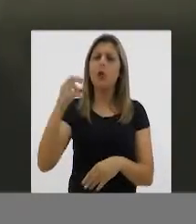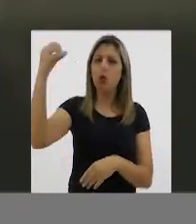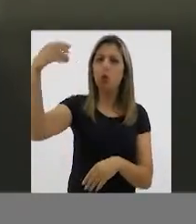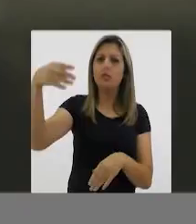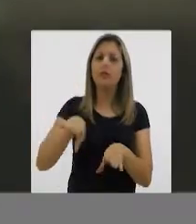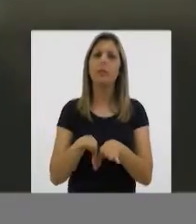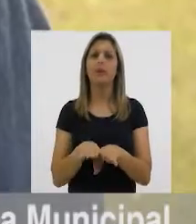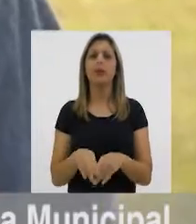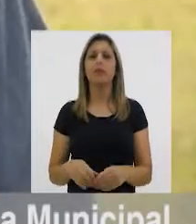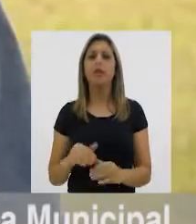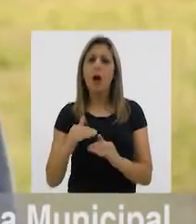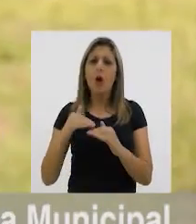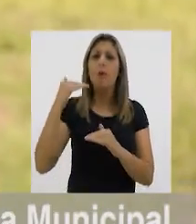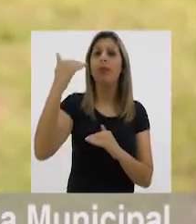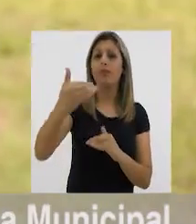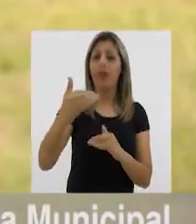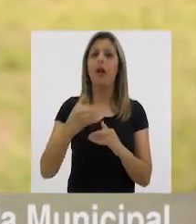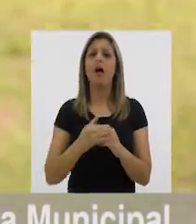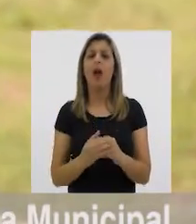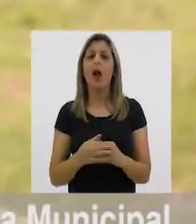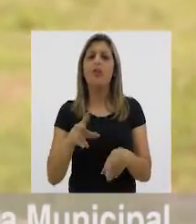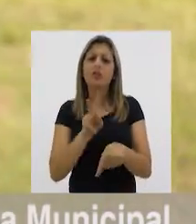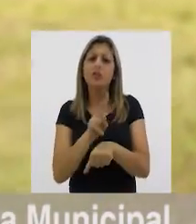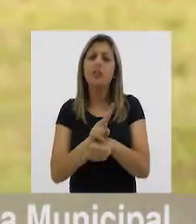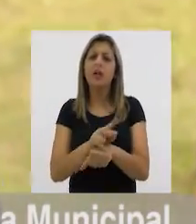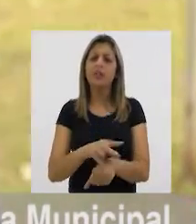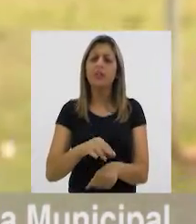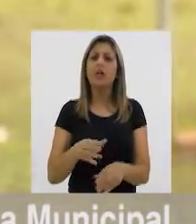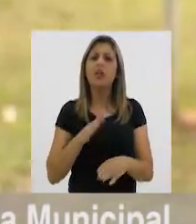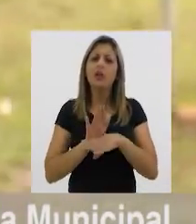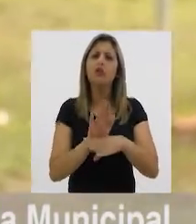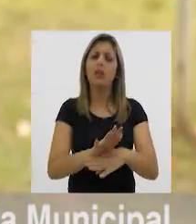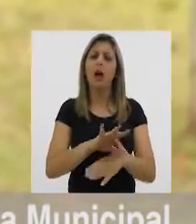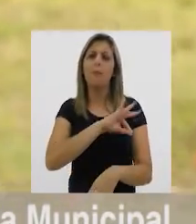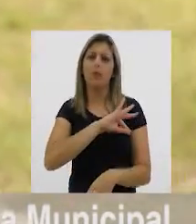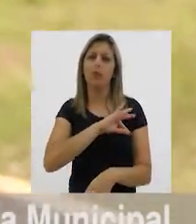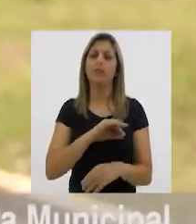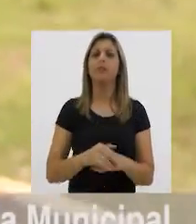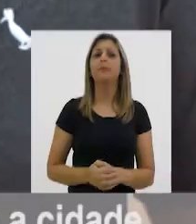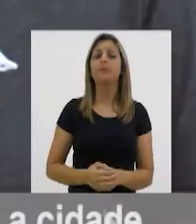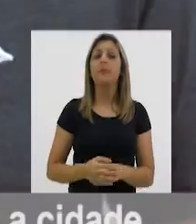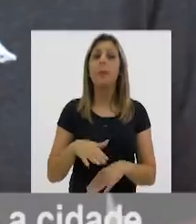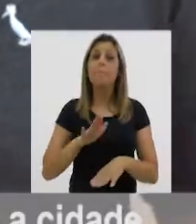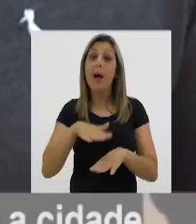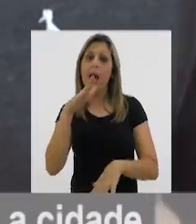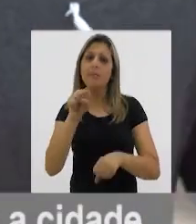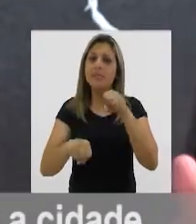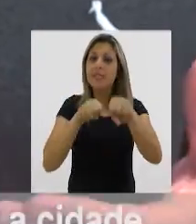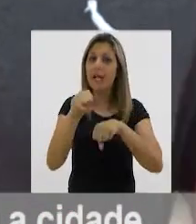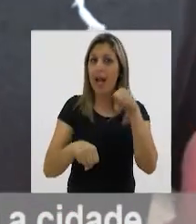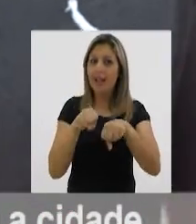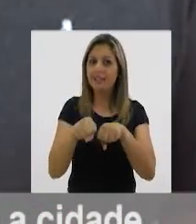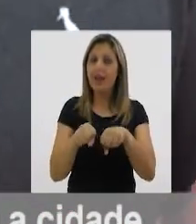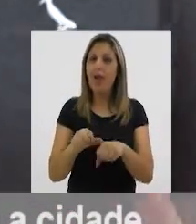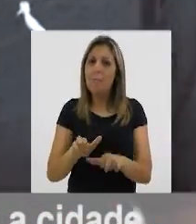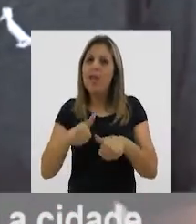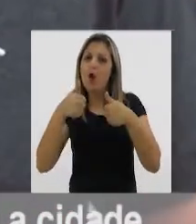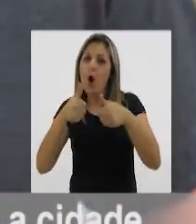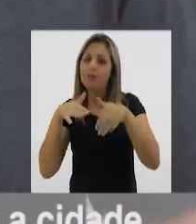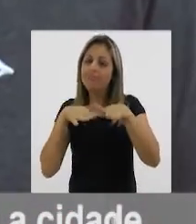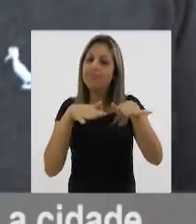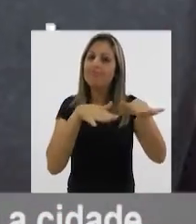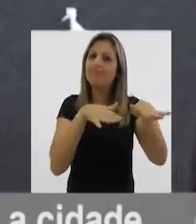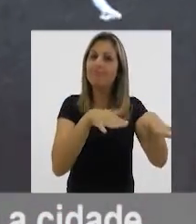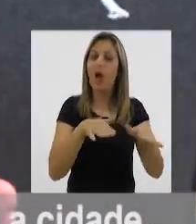mais iluminação pública. Vamos aumentar a vigilância e impulsionar o trabalho da Guarda Municipal. Mais bikes, menos carros nas